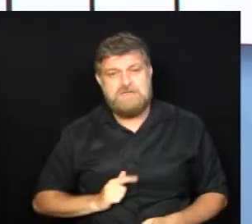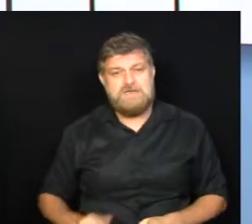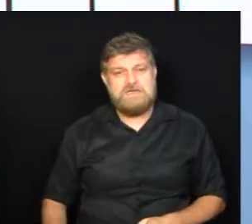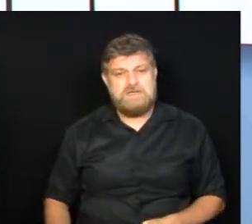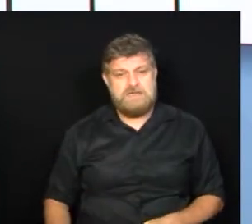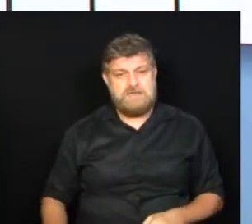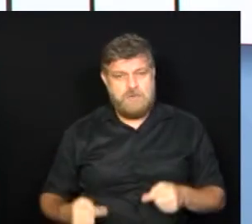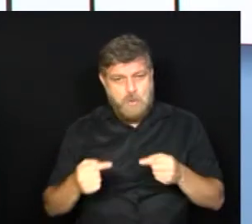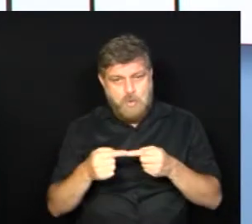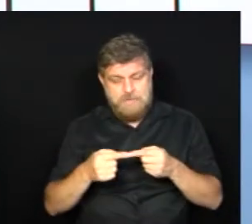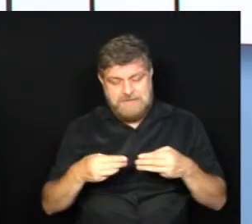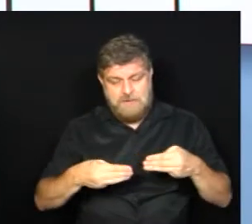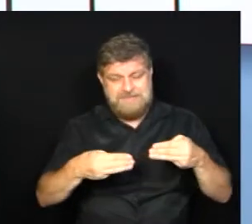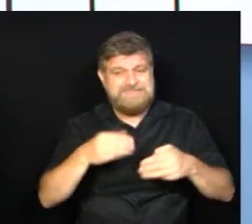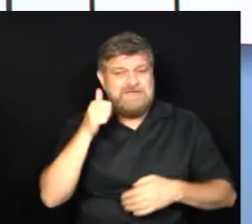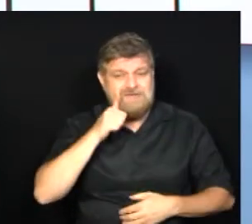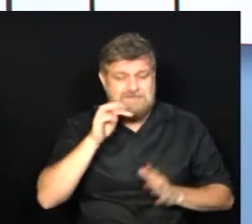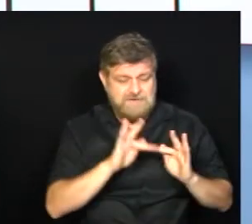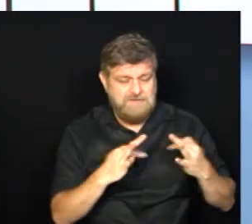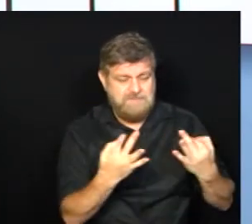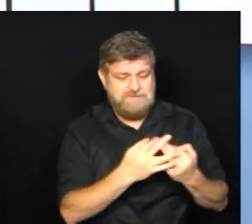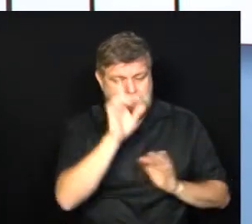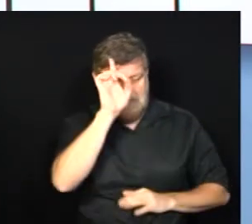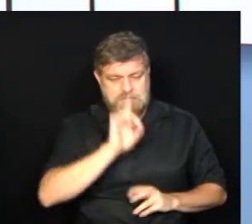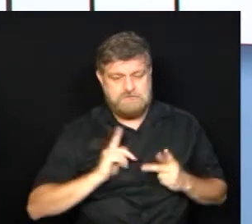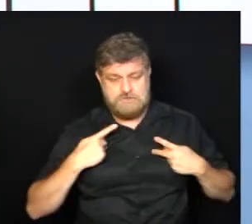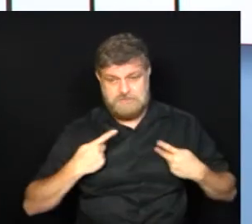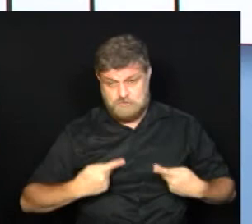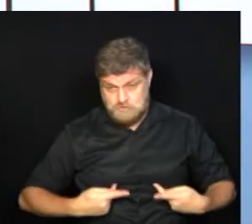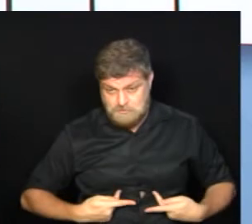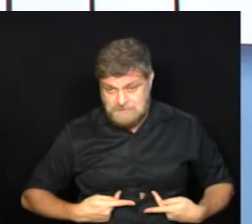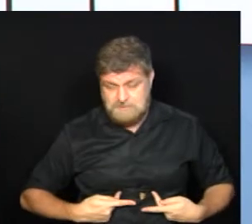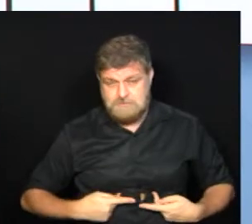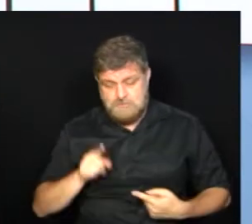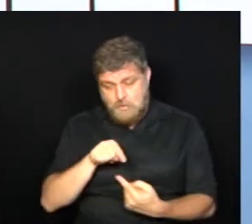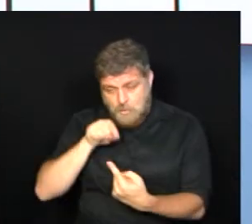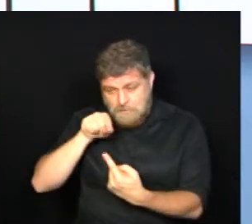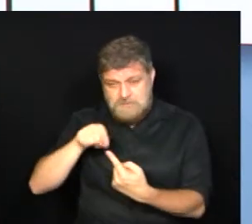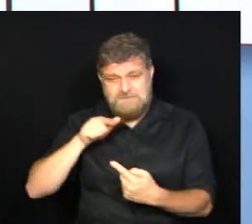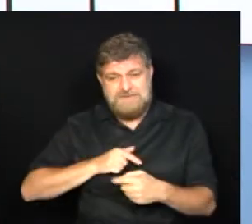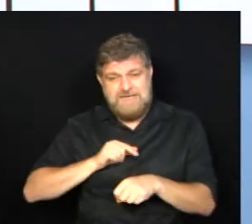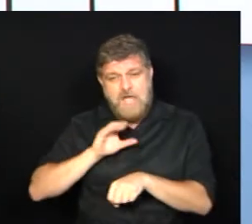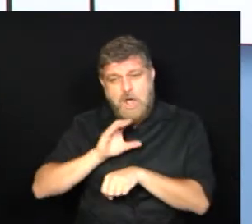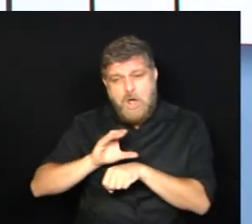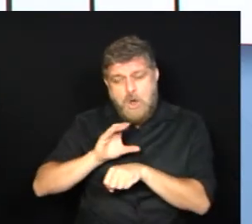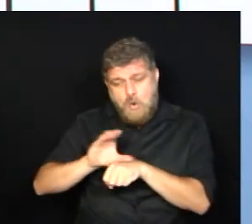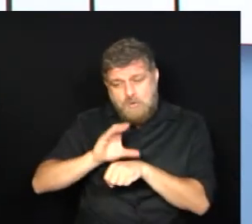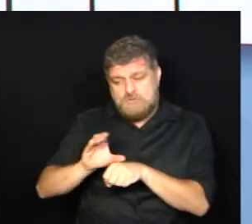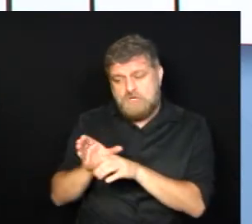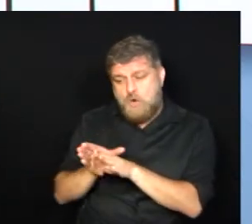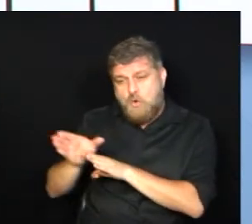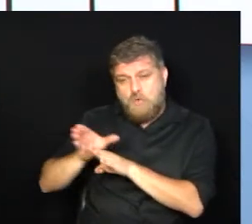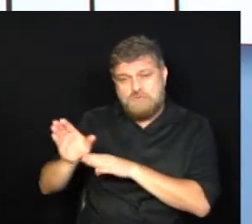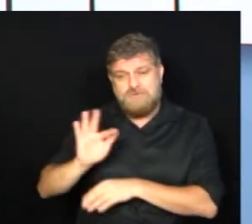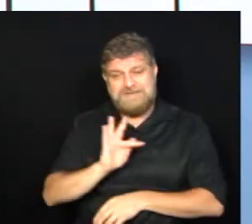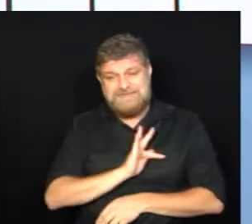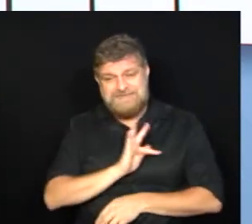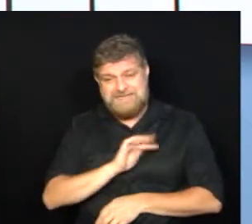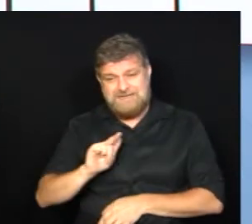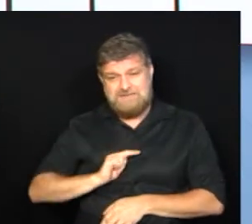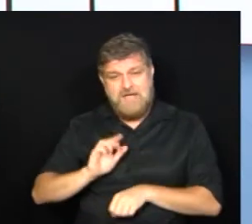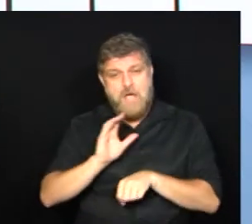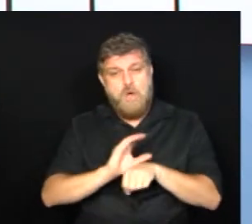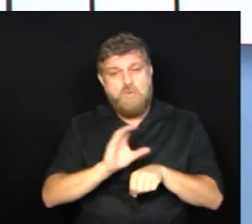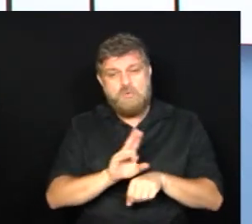pertence ao Ministério da Mulher, da Família e dos Direitos Humanos, para consultor técnico que vai desenvolver um curso